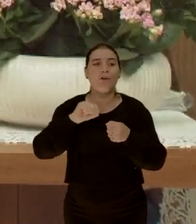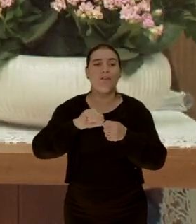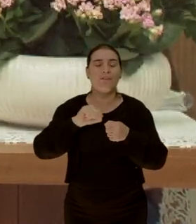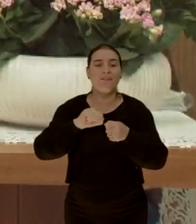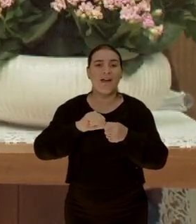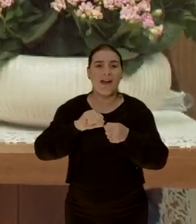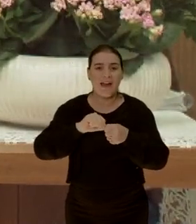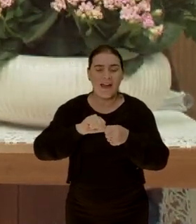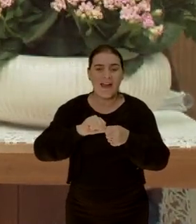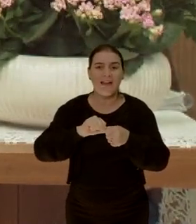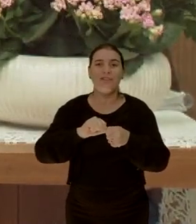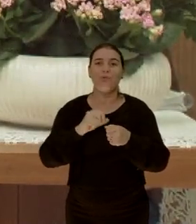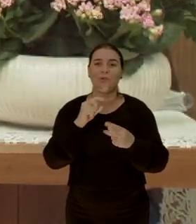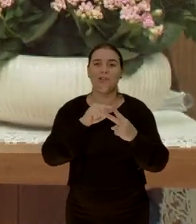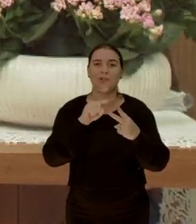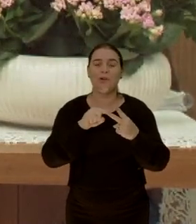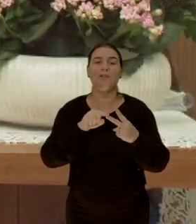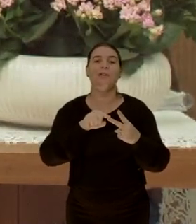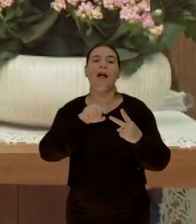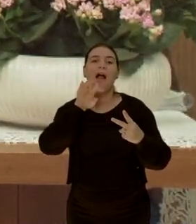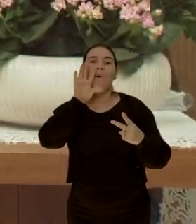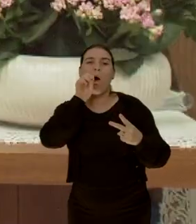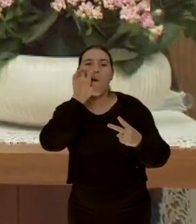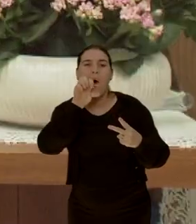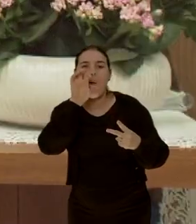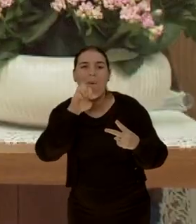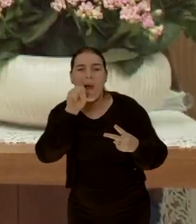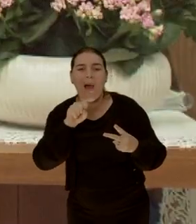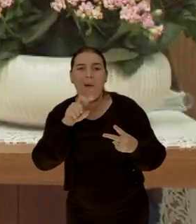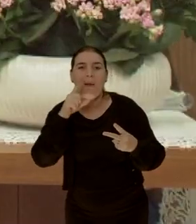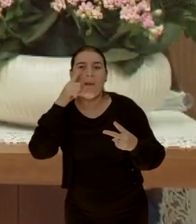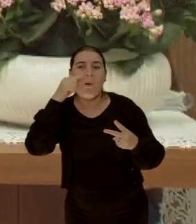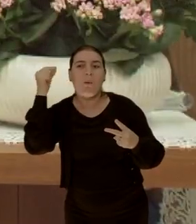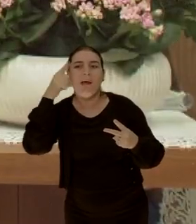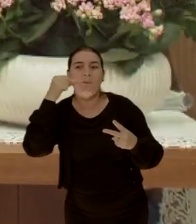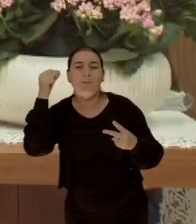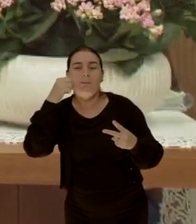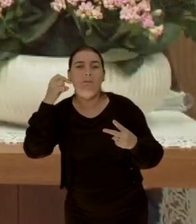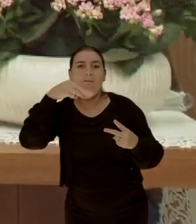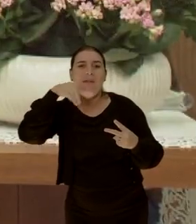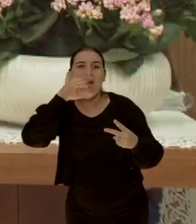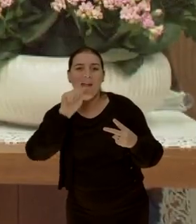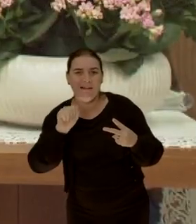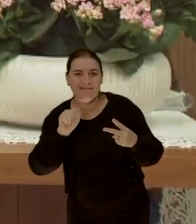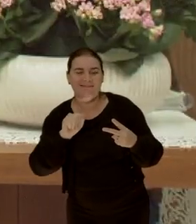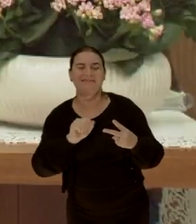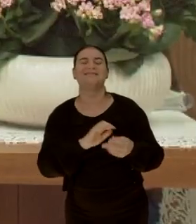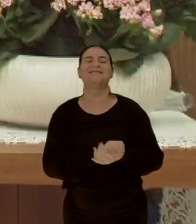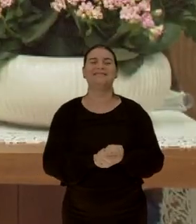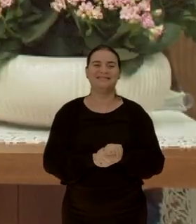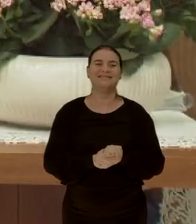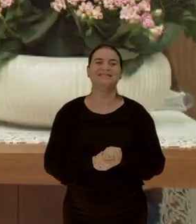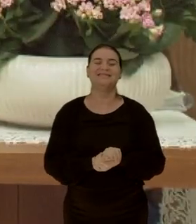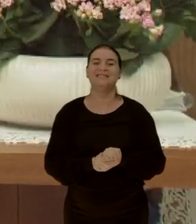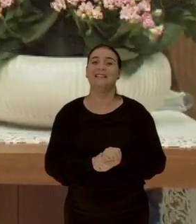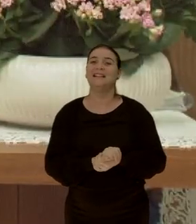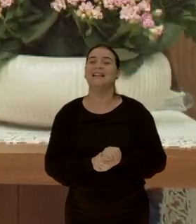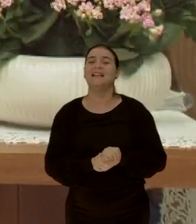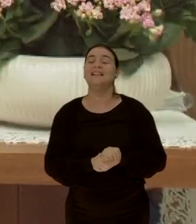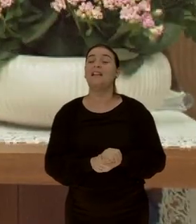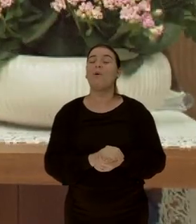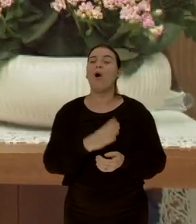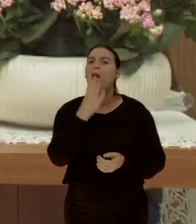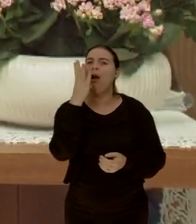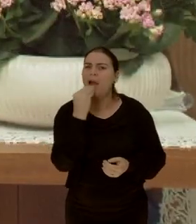late e mia. Nada mais do que isso. Então, quando tiver esse tipo de gente, você, ó, cala a boca,